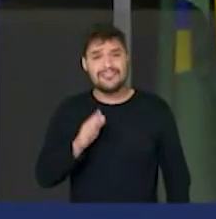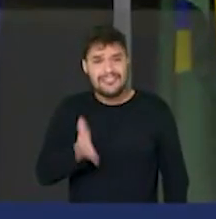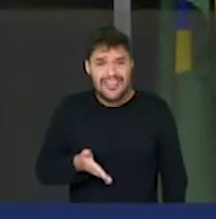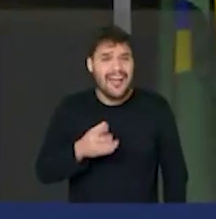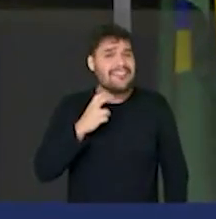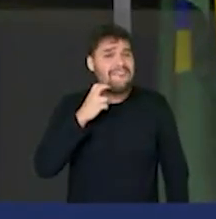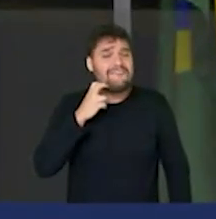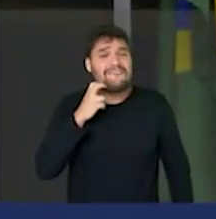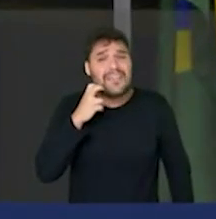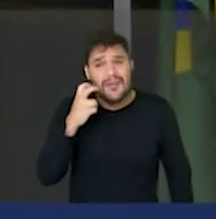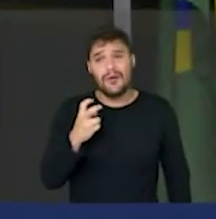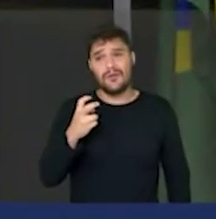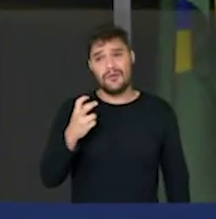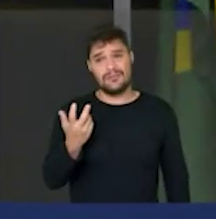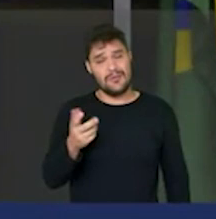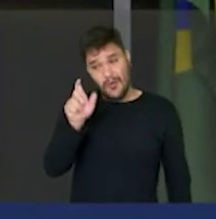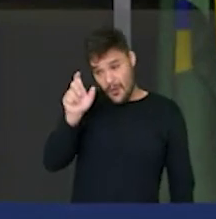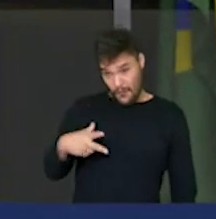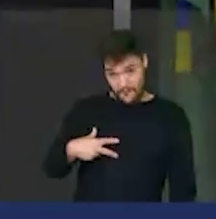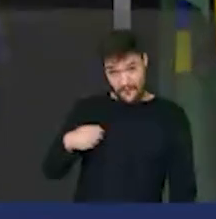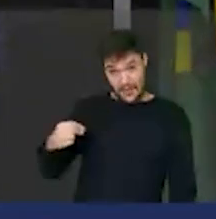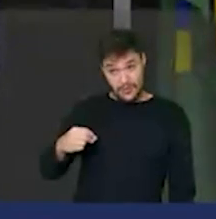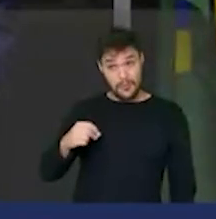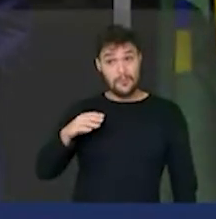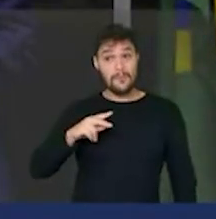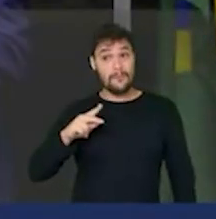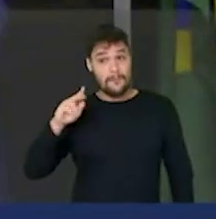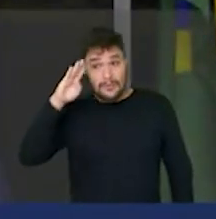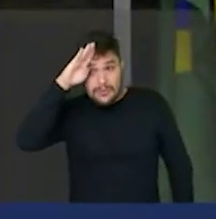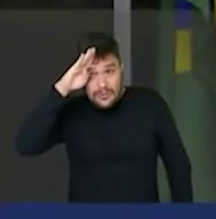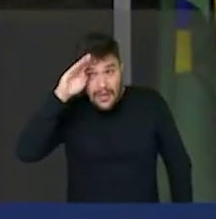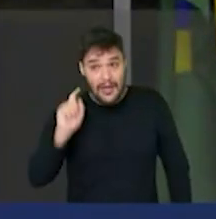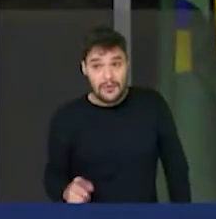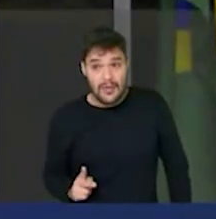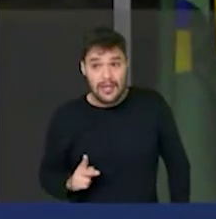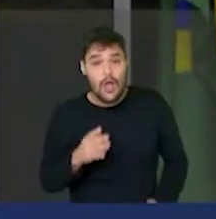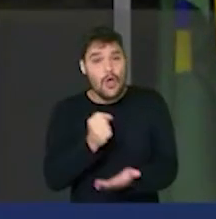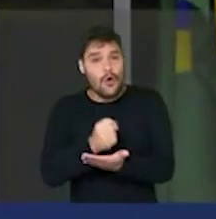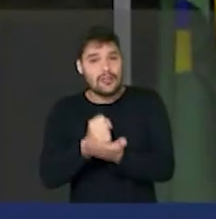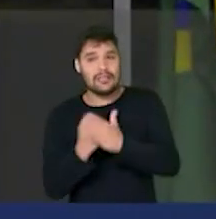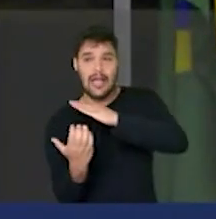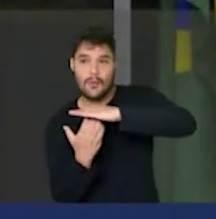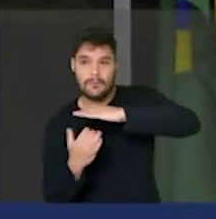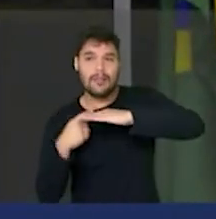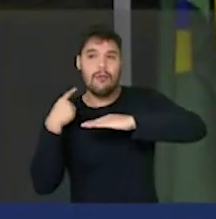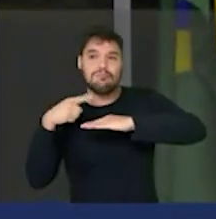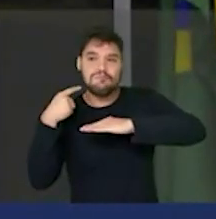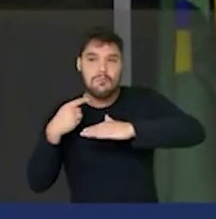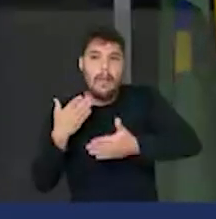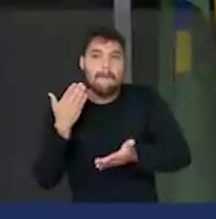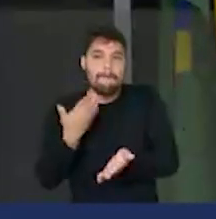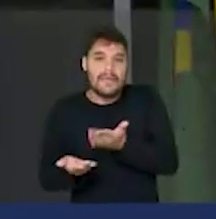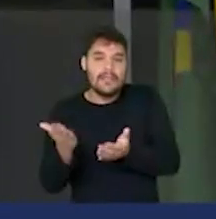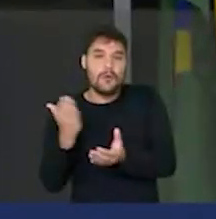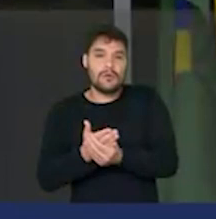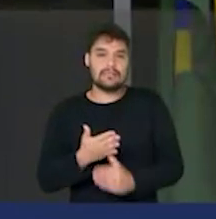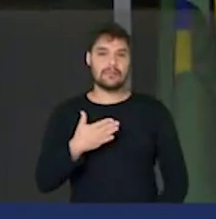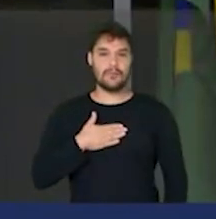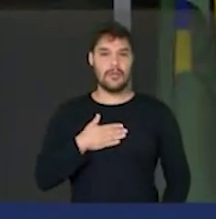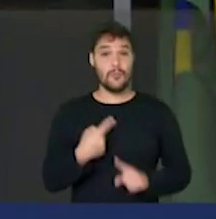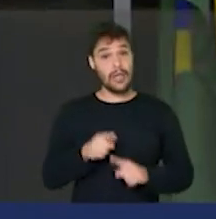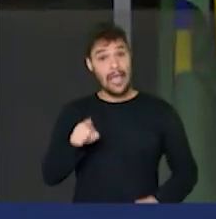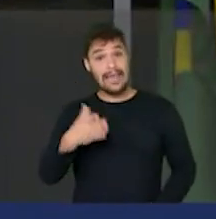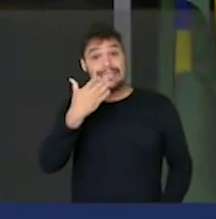ao ridículo do filho do presidente da República contratar um escritório de advocacia que perdeu o processo para mim